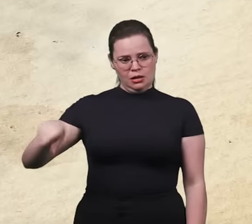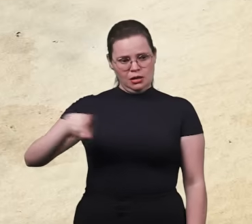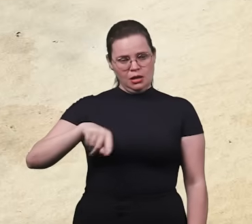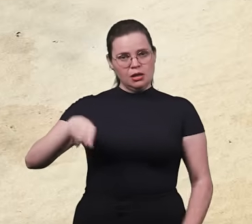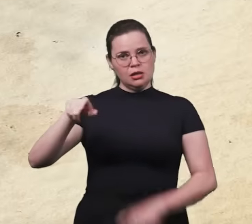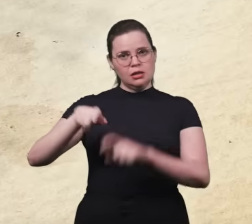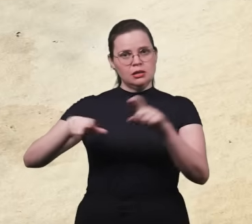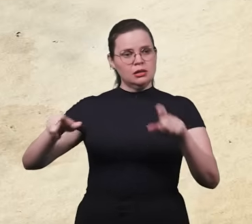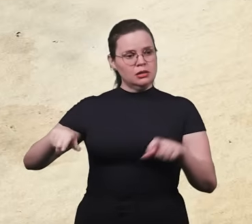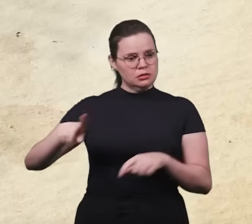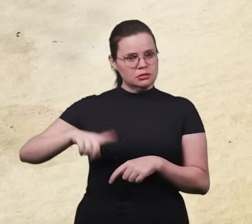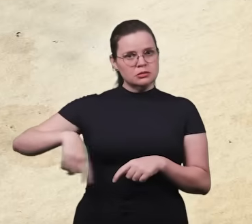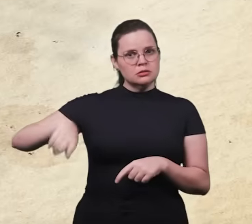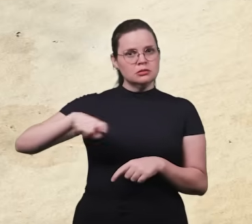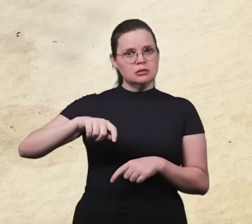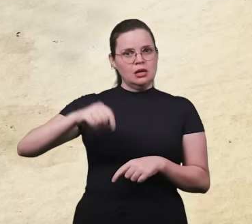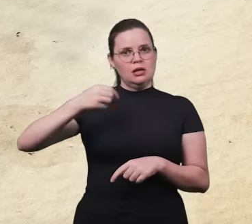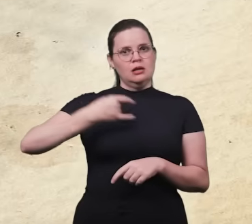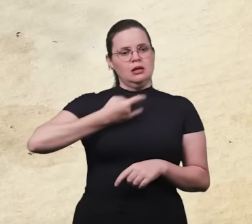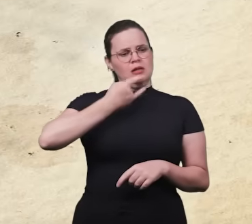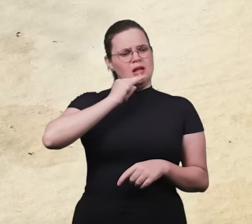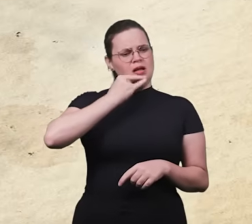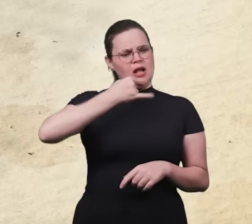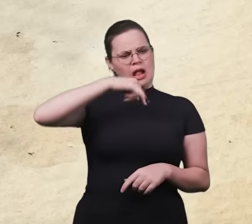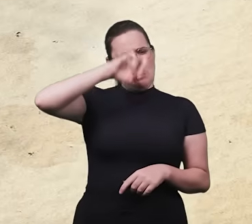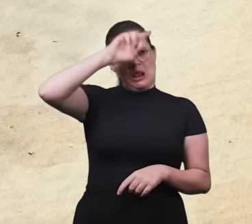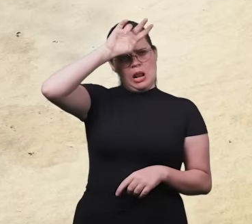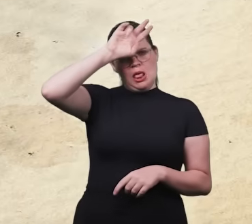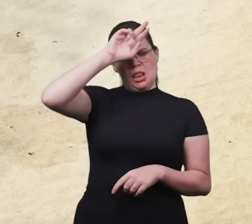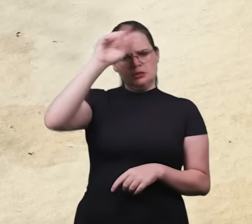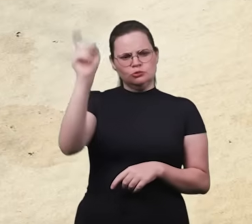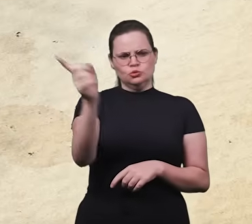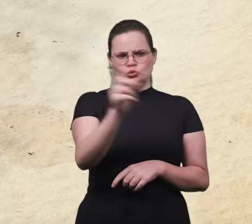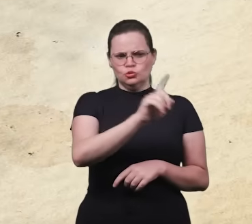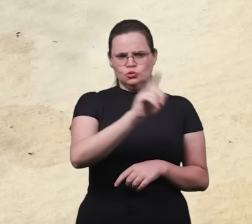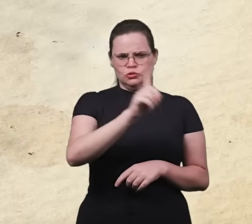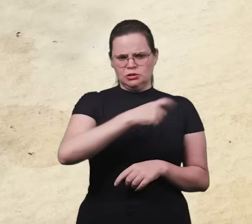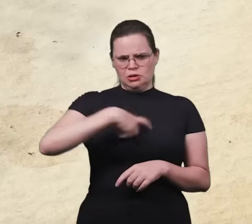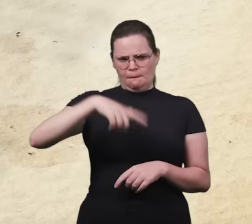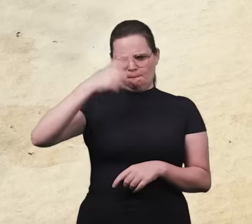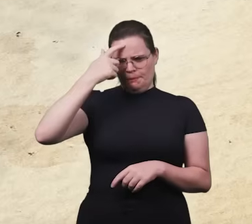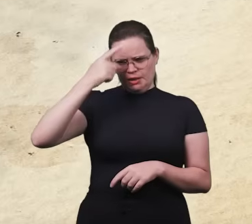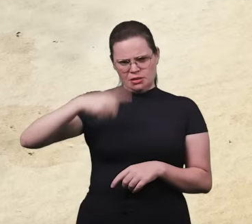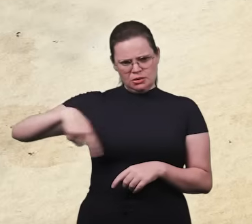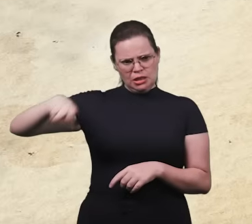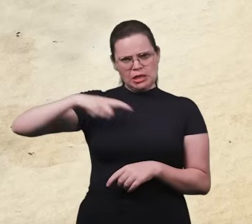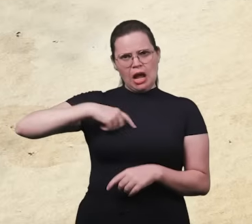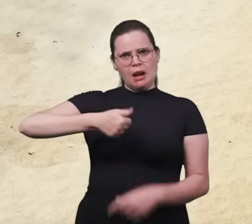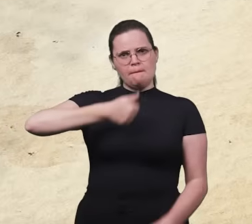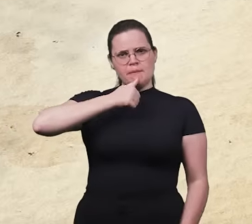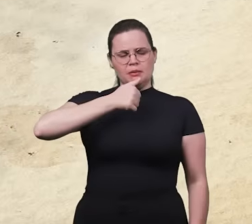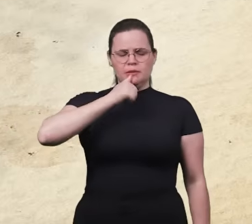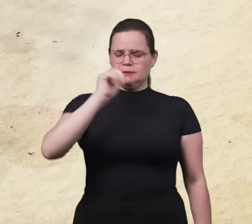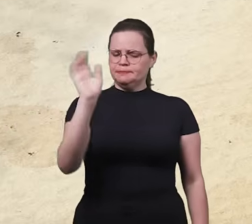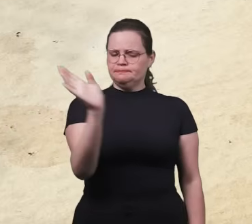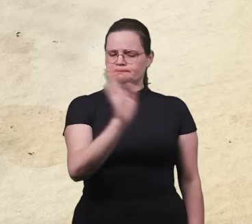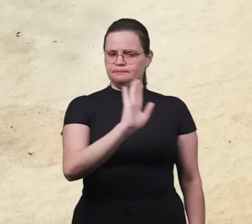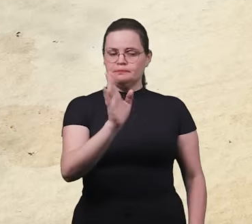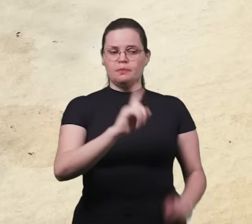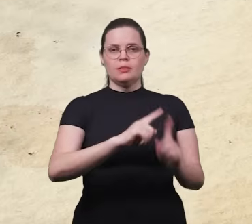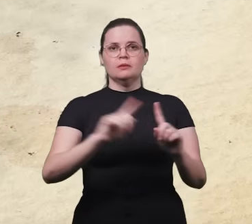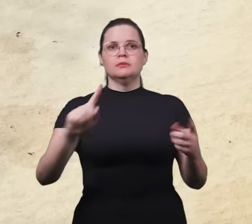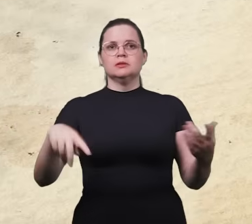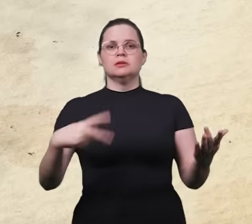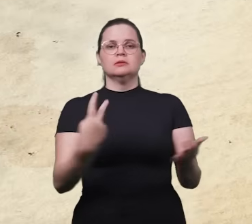aqui não estão embriagados, como pensais, sendo a 3ª hora do dia. E